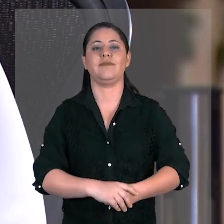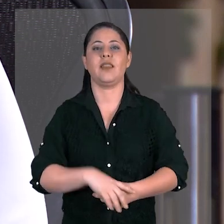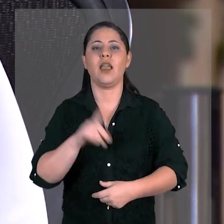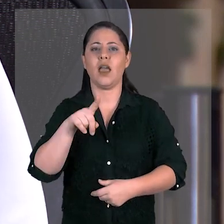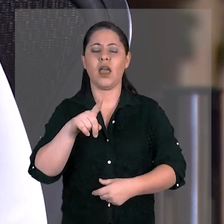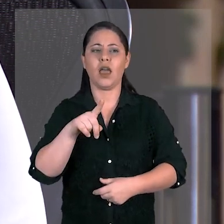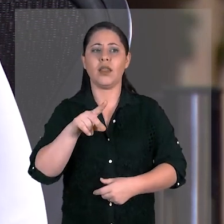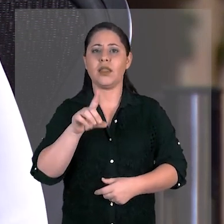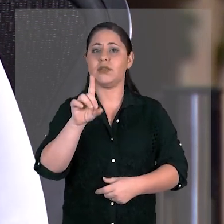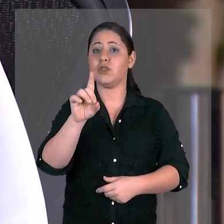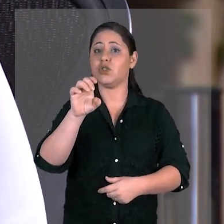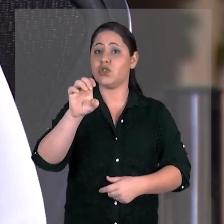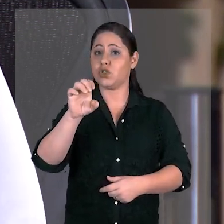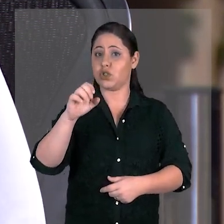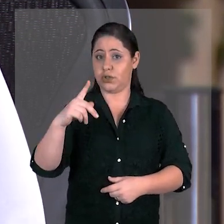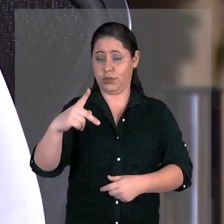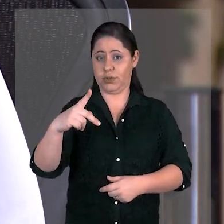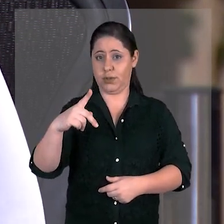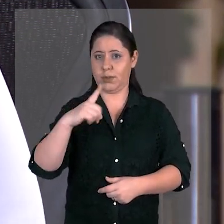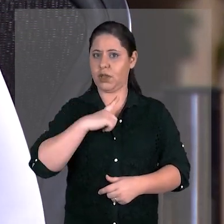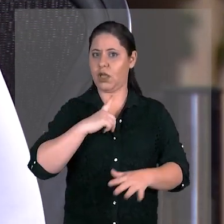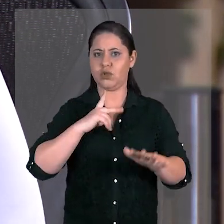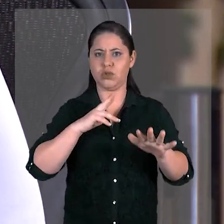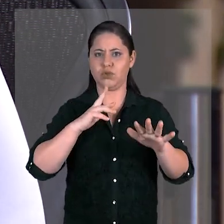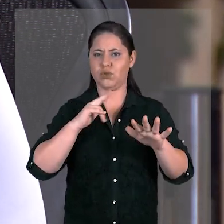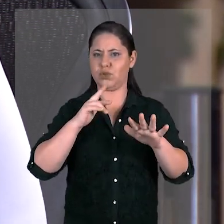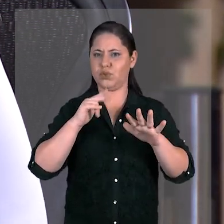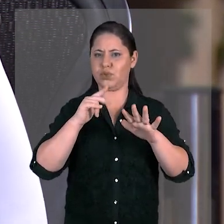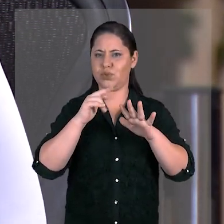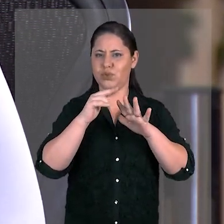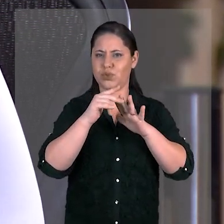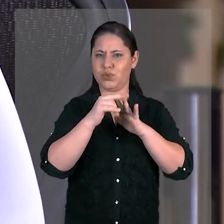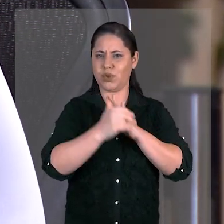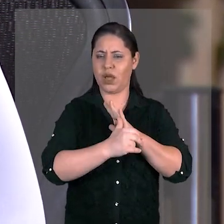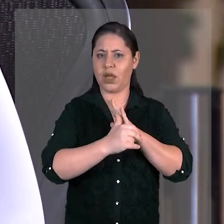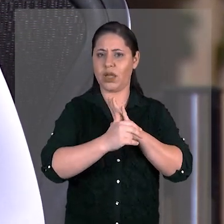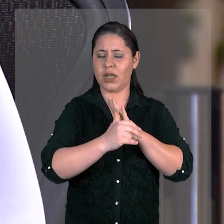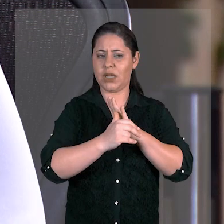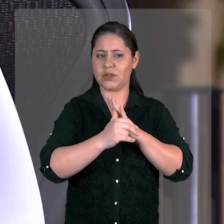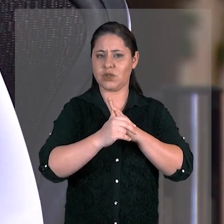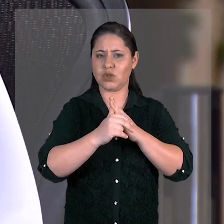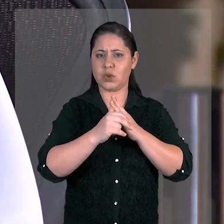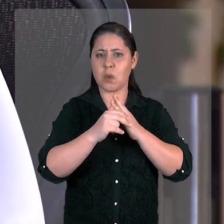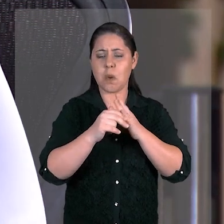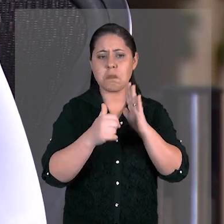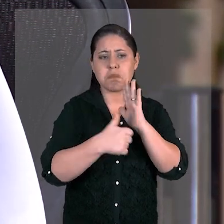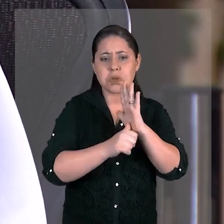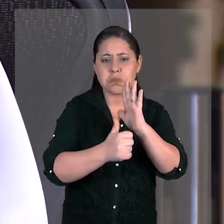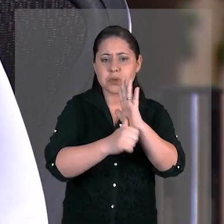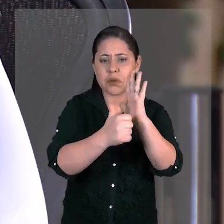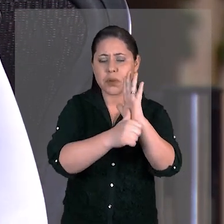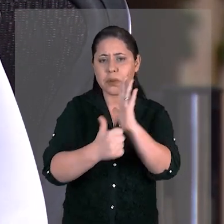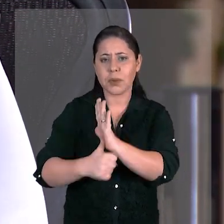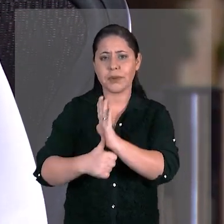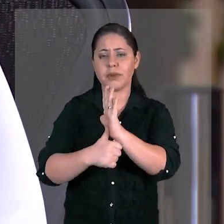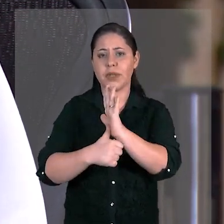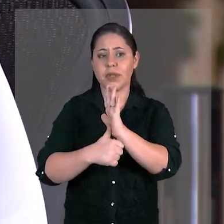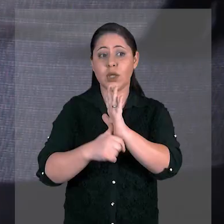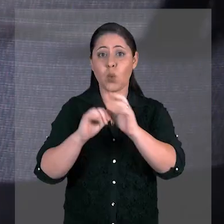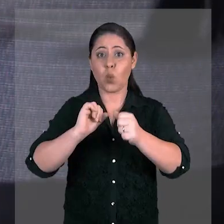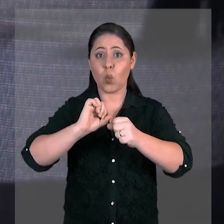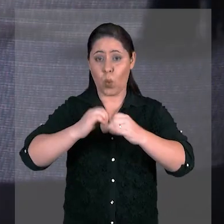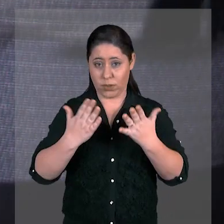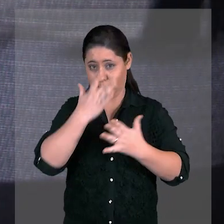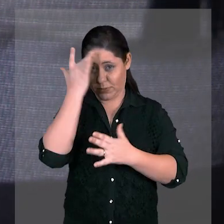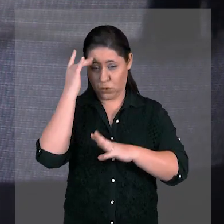Na Deep Web são vários protocolos e quando ele está navegando, ele faz pontes. Então é mais